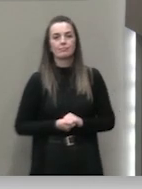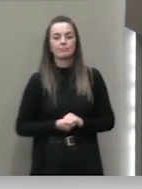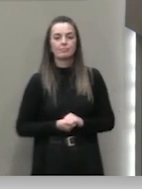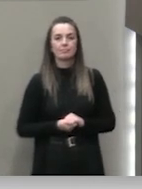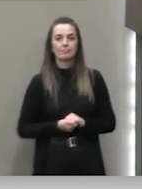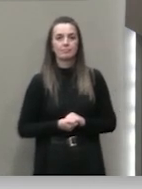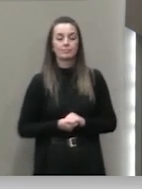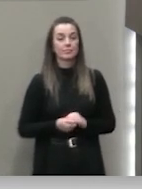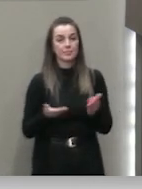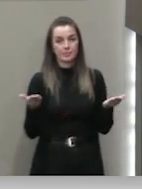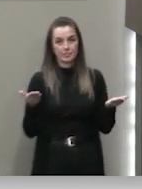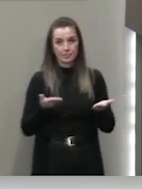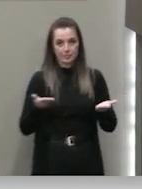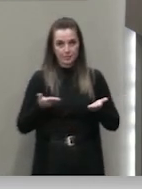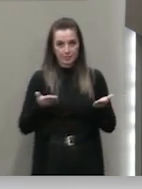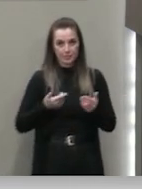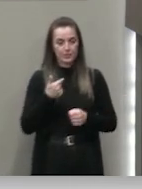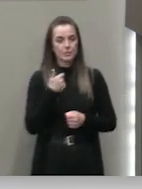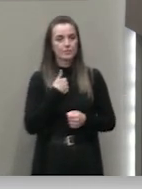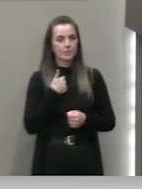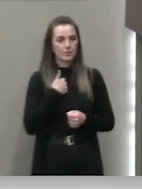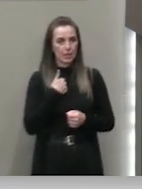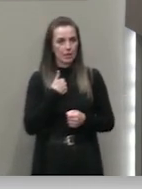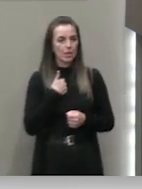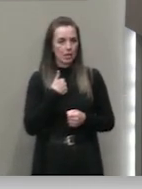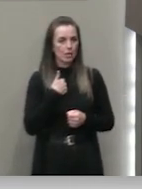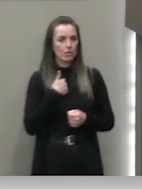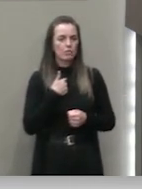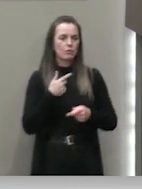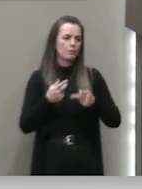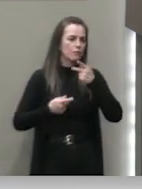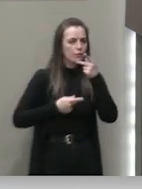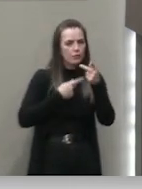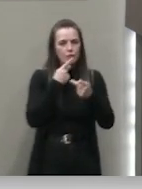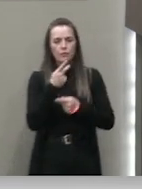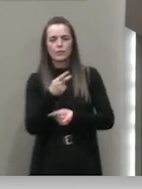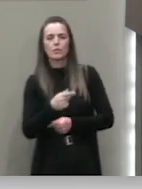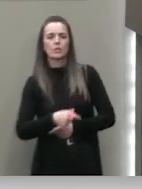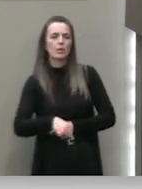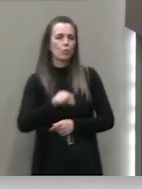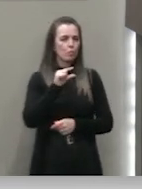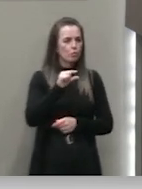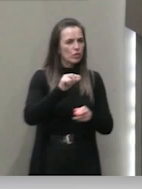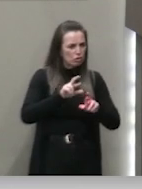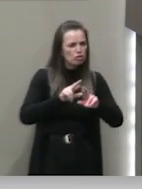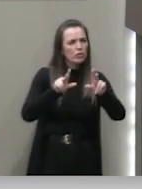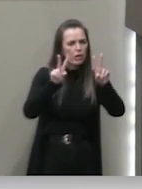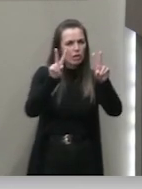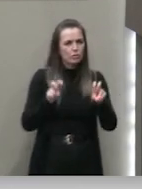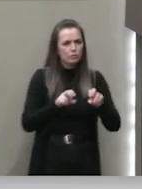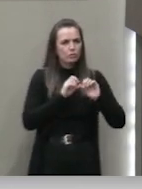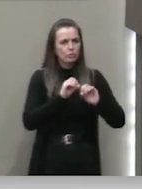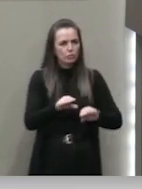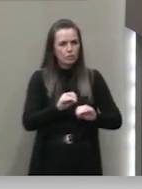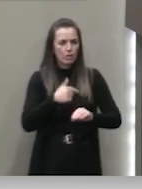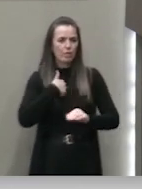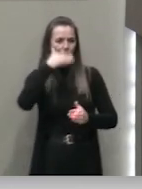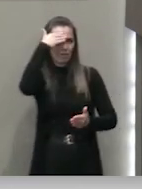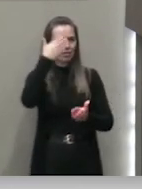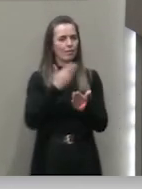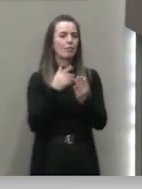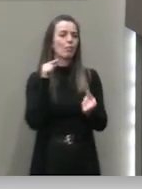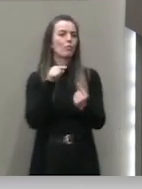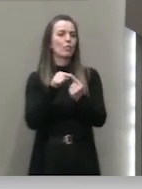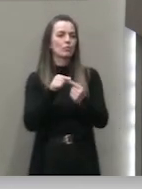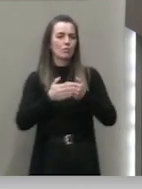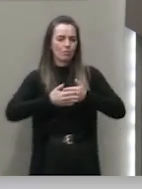Vou, hoje, fazer uma fala da educação um pouco diferente. Eu acredito que, para a gente poder